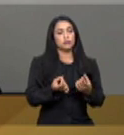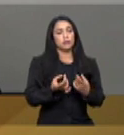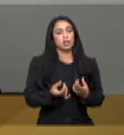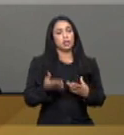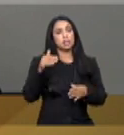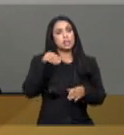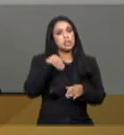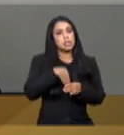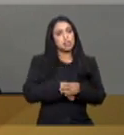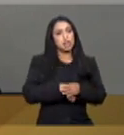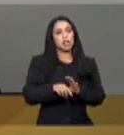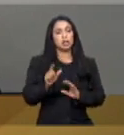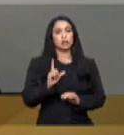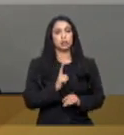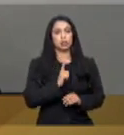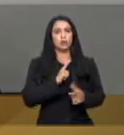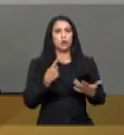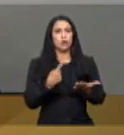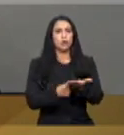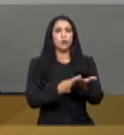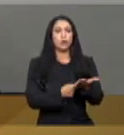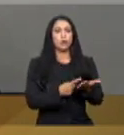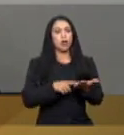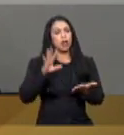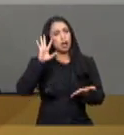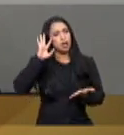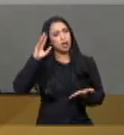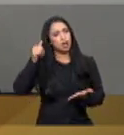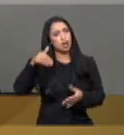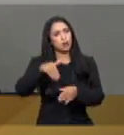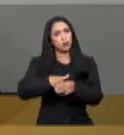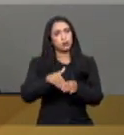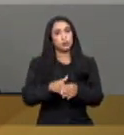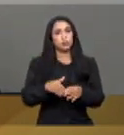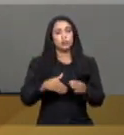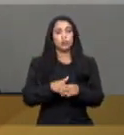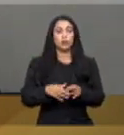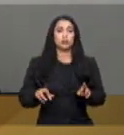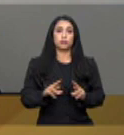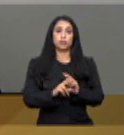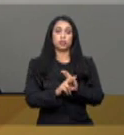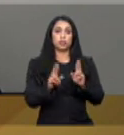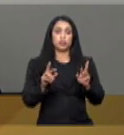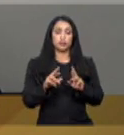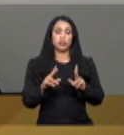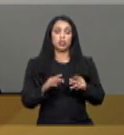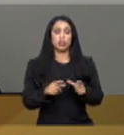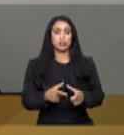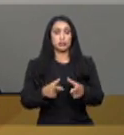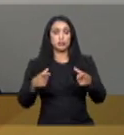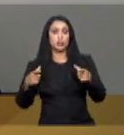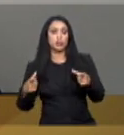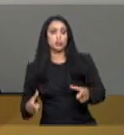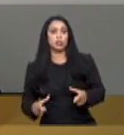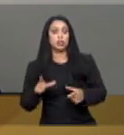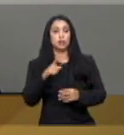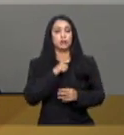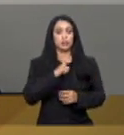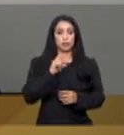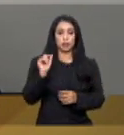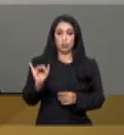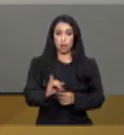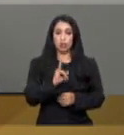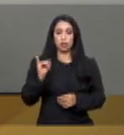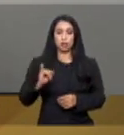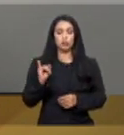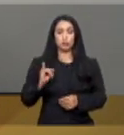Tal ponto foi ressaltado no acórdão recorrido e em todos os votos que divergiram da maioria, constituindo aspecto